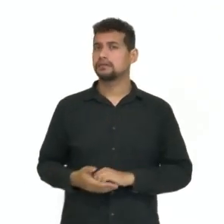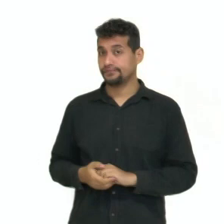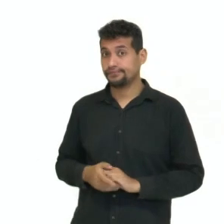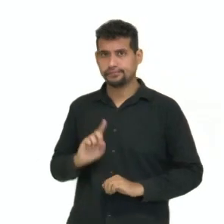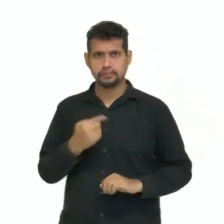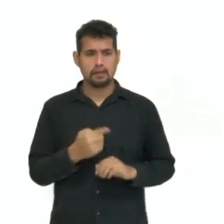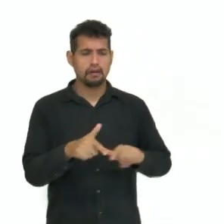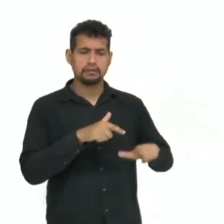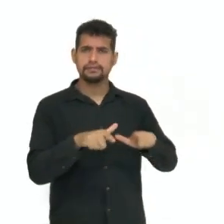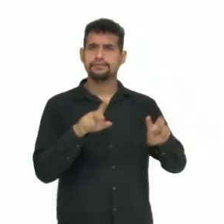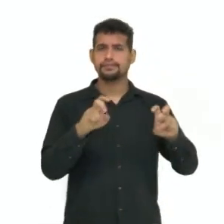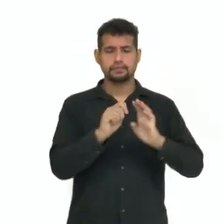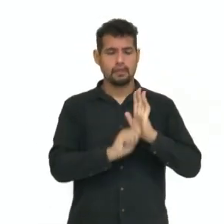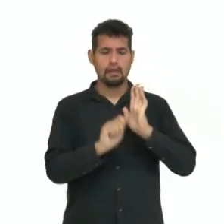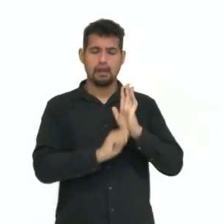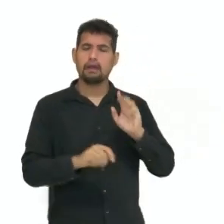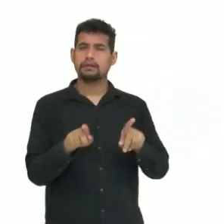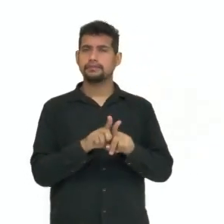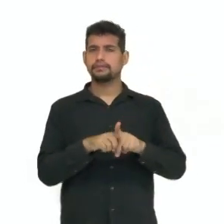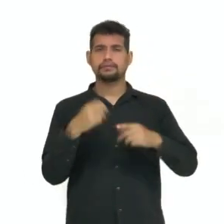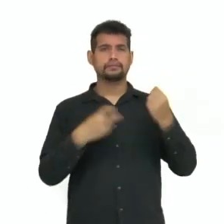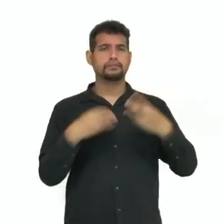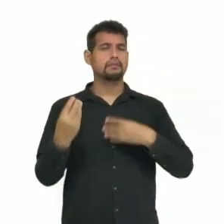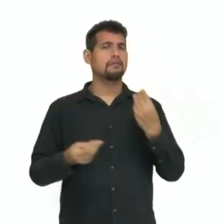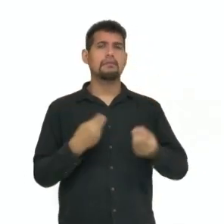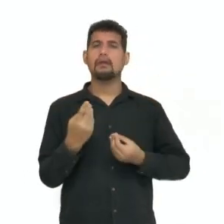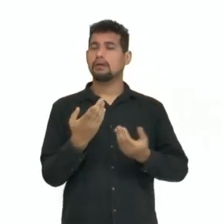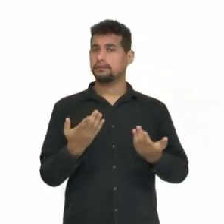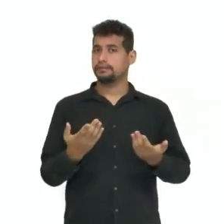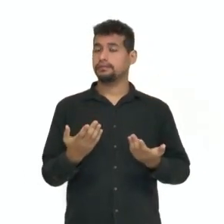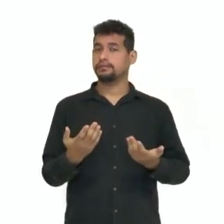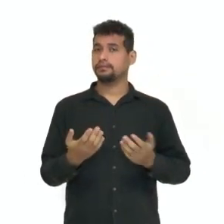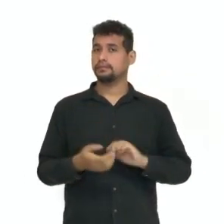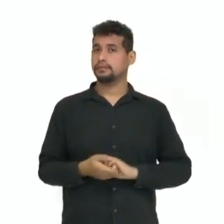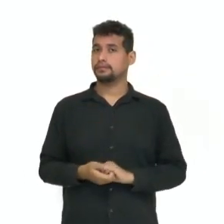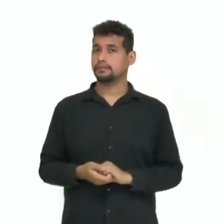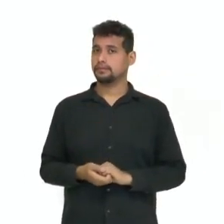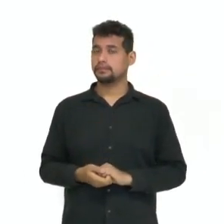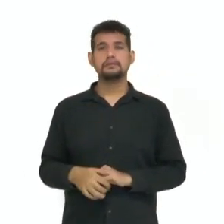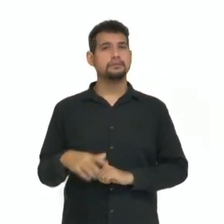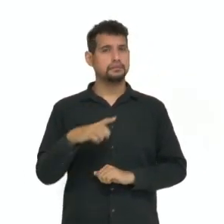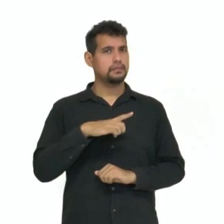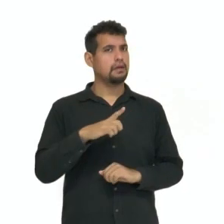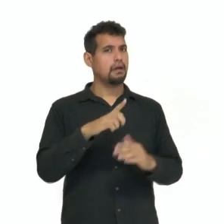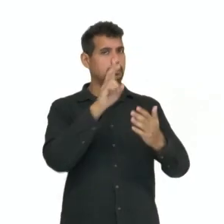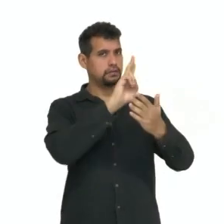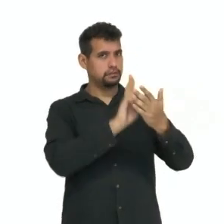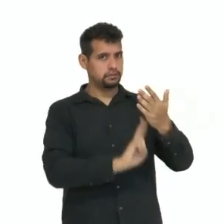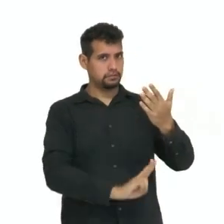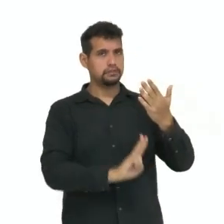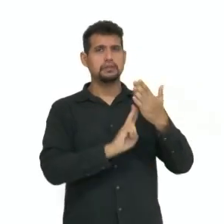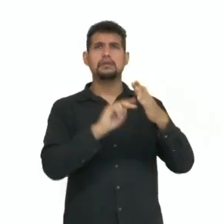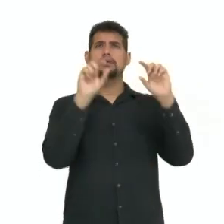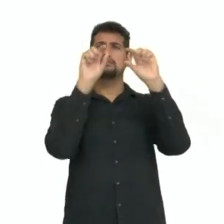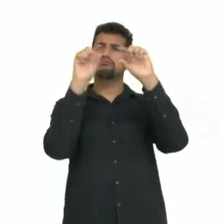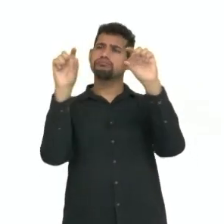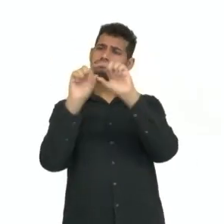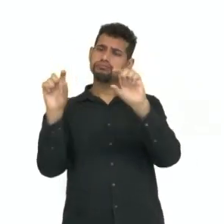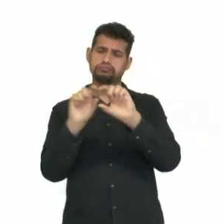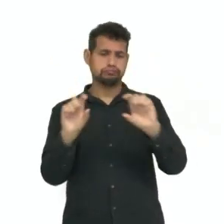nosso trabalho com o texto dissertativo argumentativo? Nós temos a leitura, então, ler trechos de um